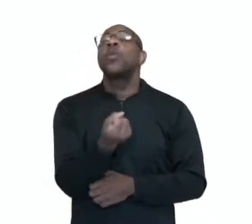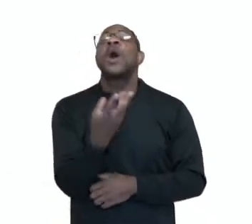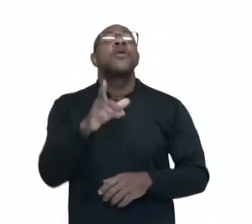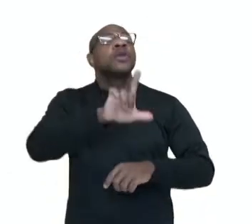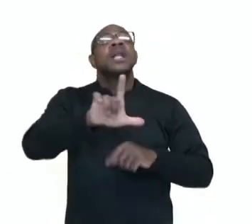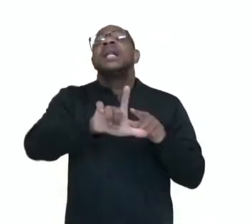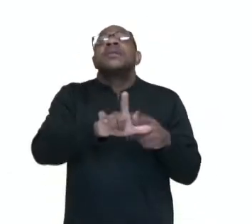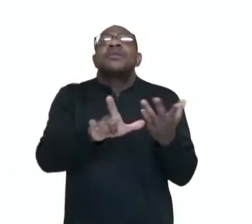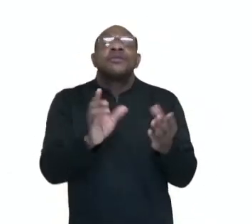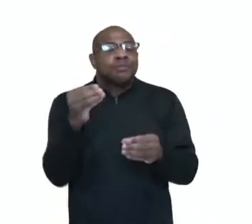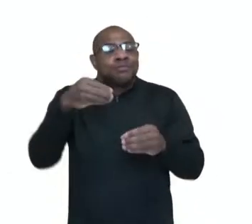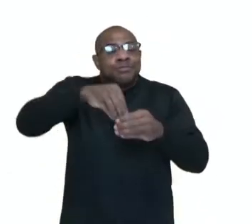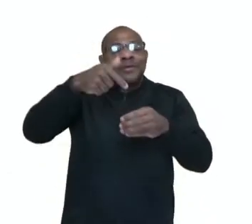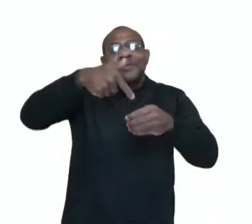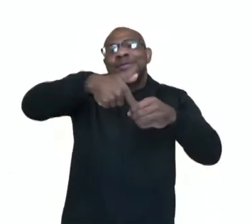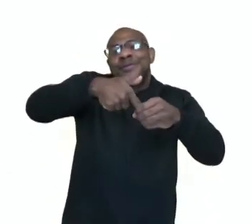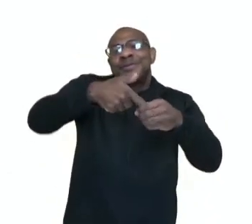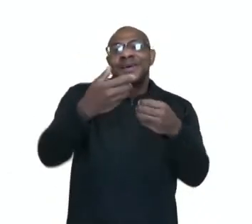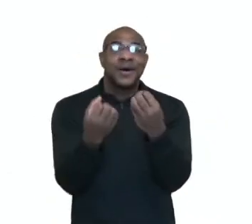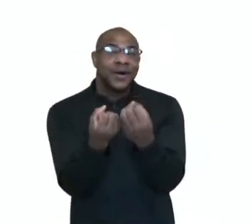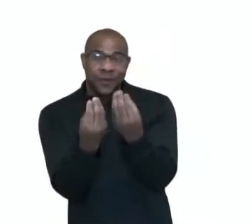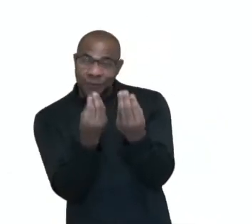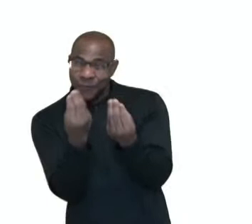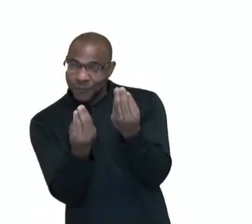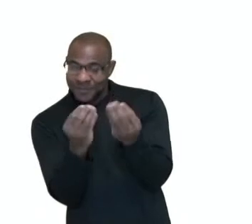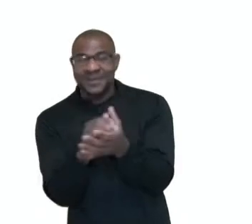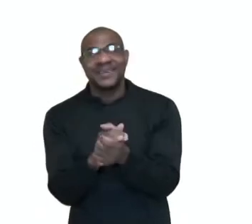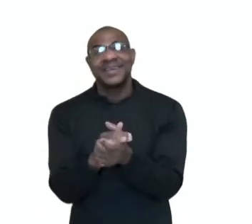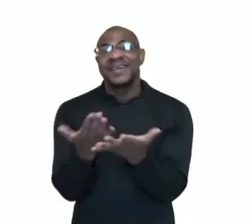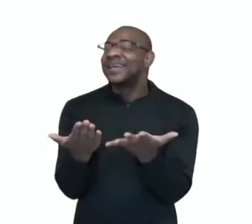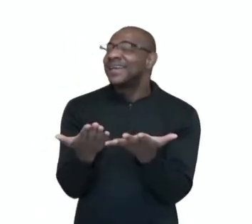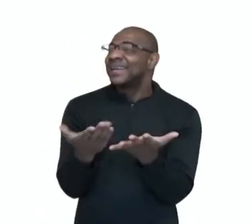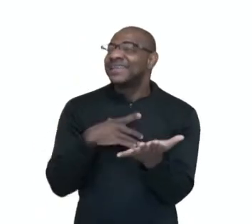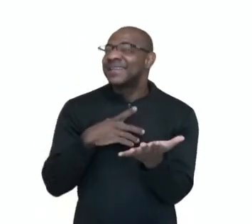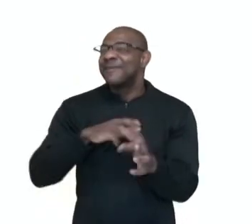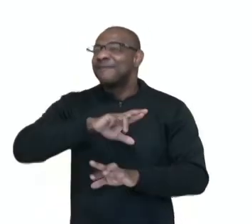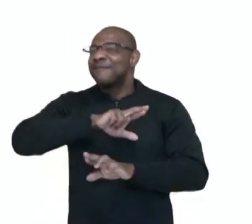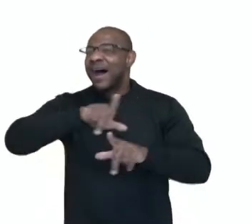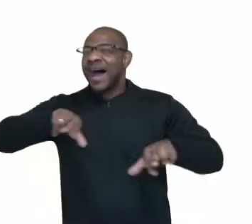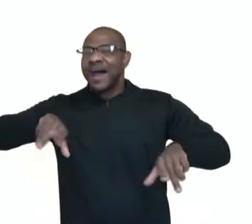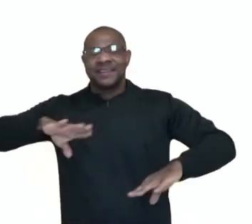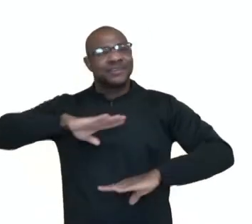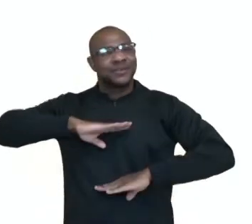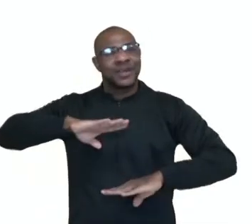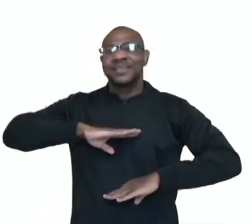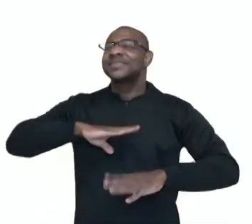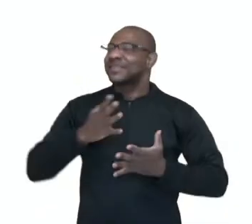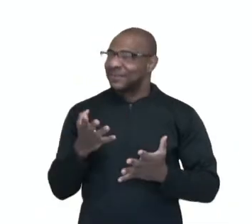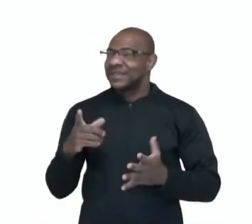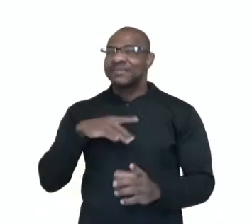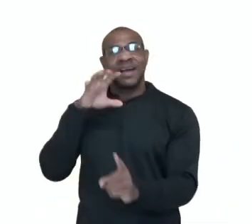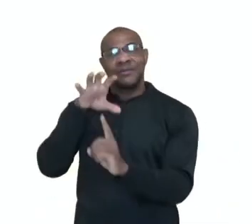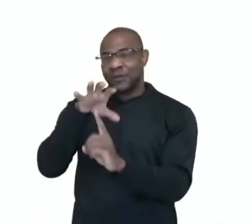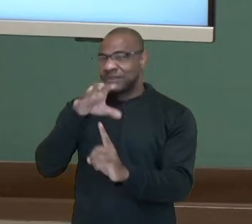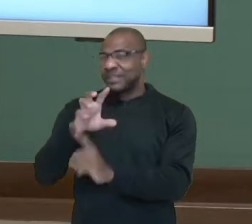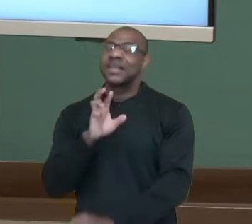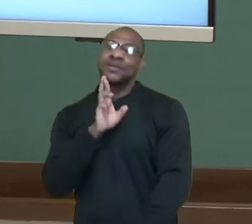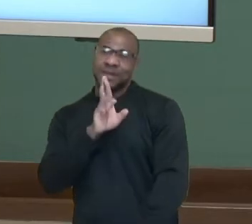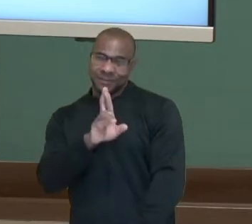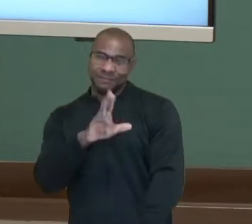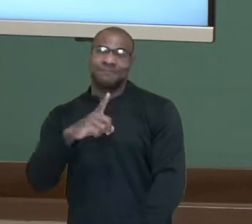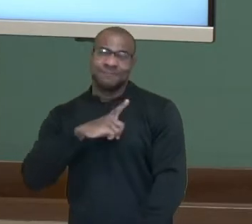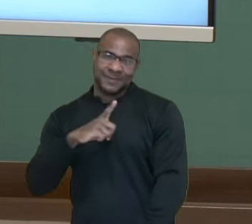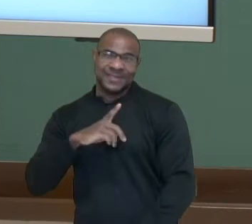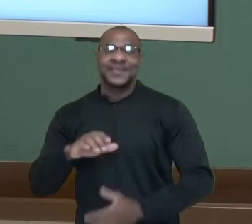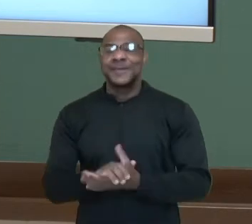eu vou colocar, quanto está esse combustível, tá vendo? Então são uma série de fatores que vão interferir na resposta final da minha